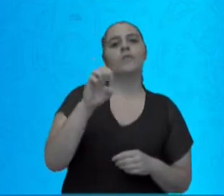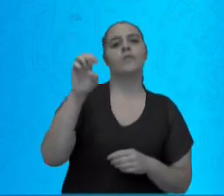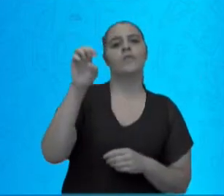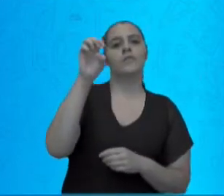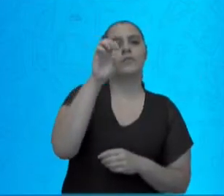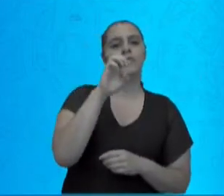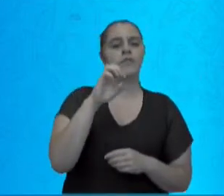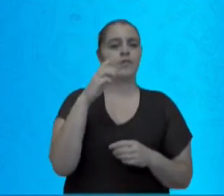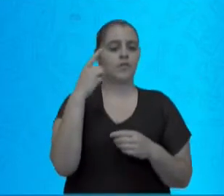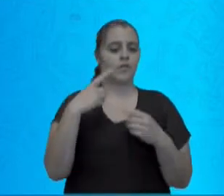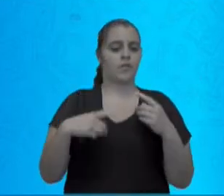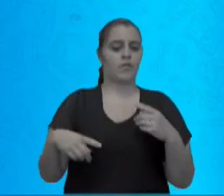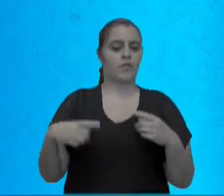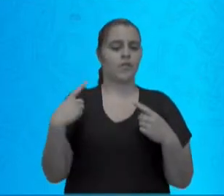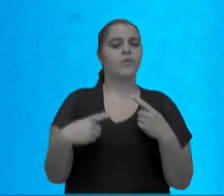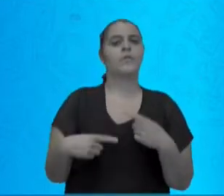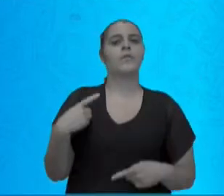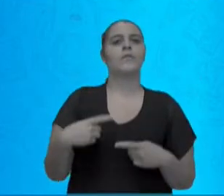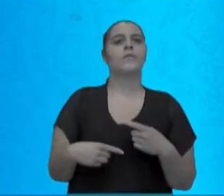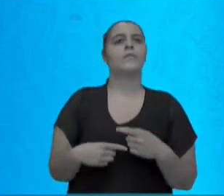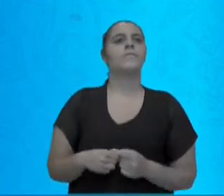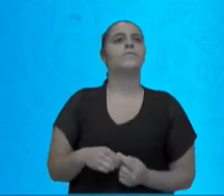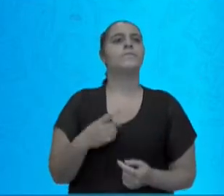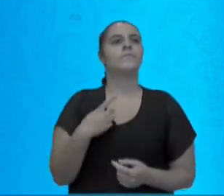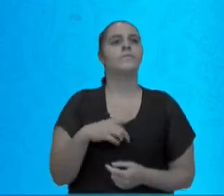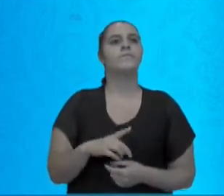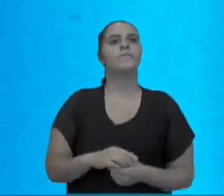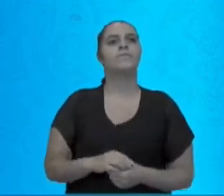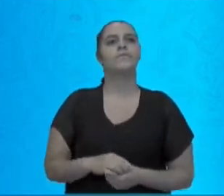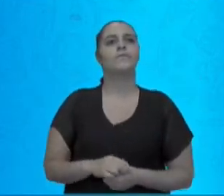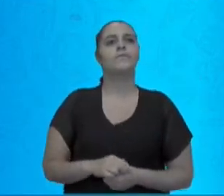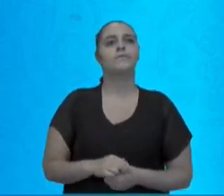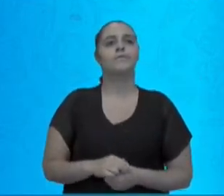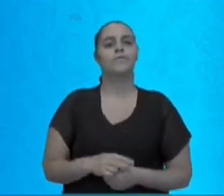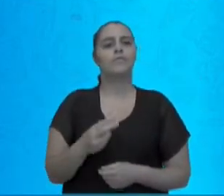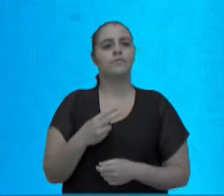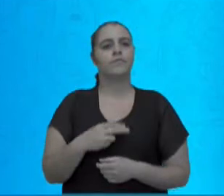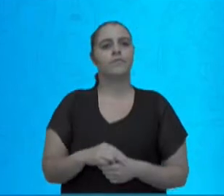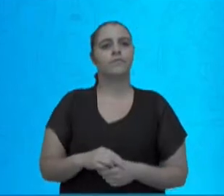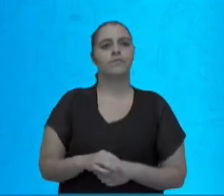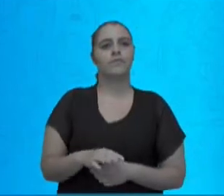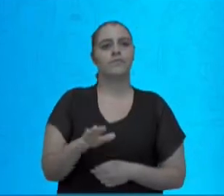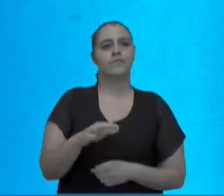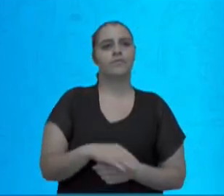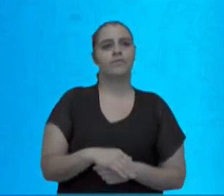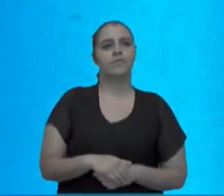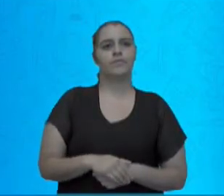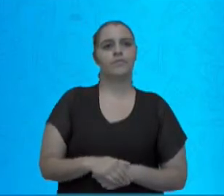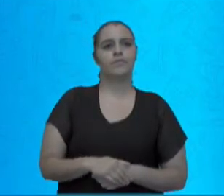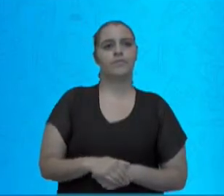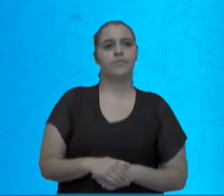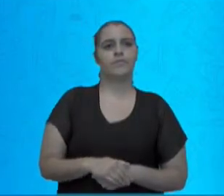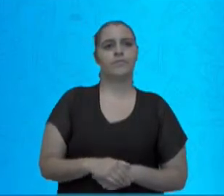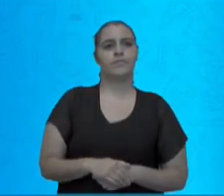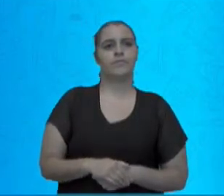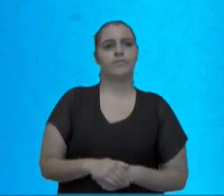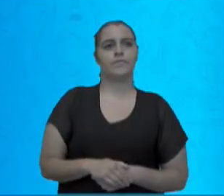Ok? E vamos ver agora como que funciona